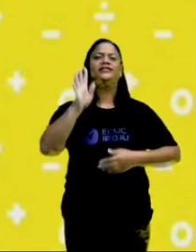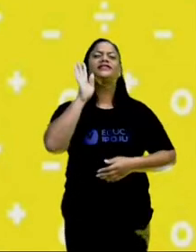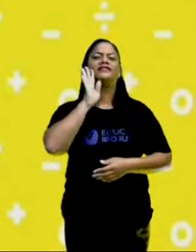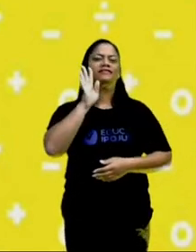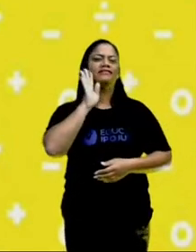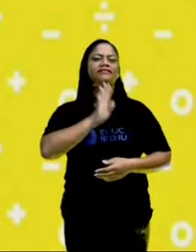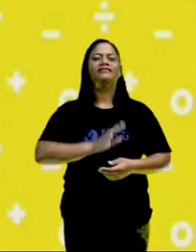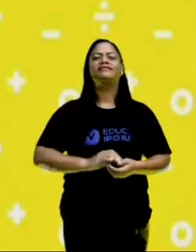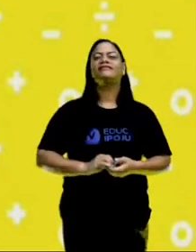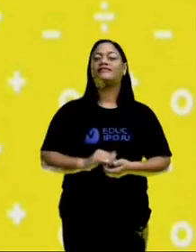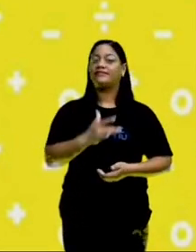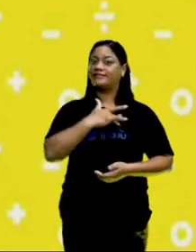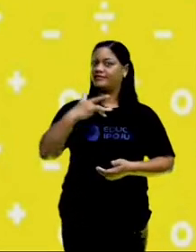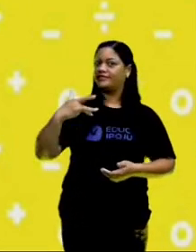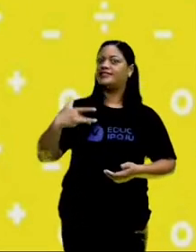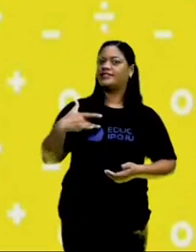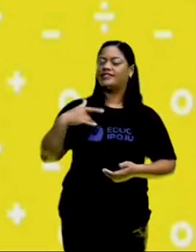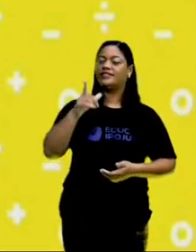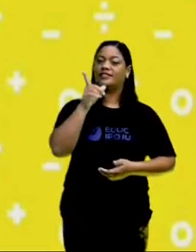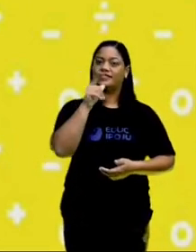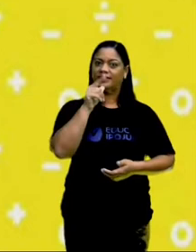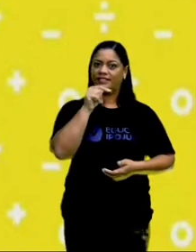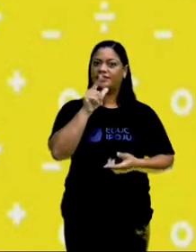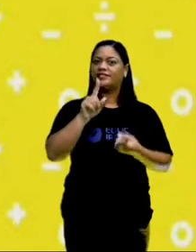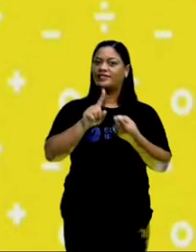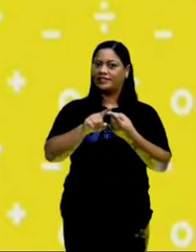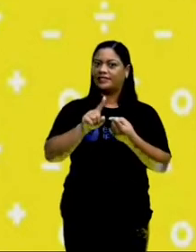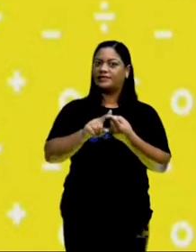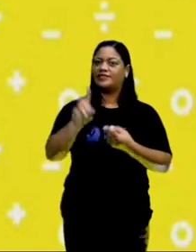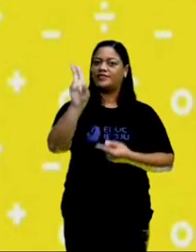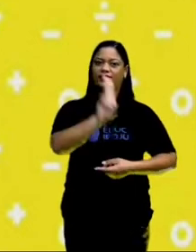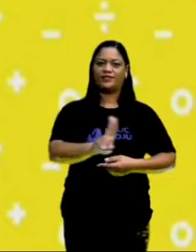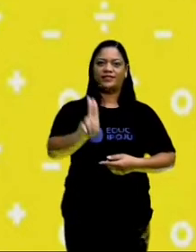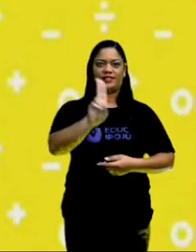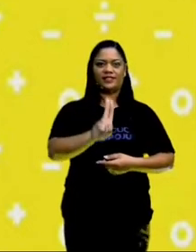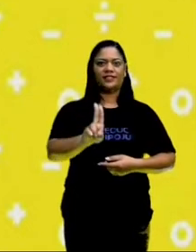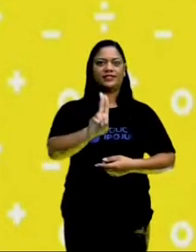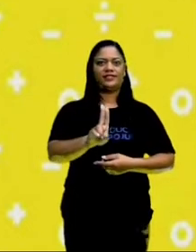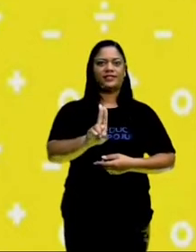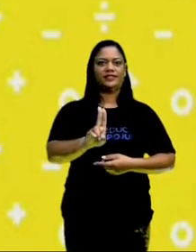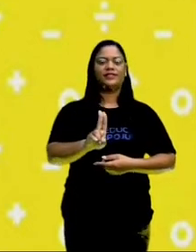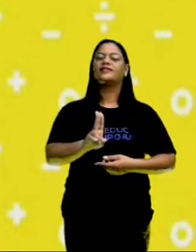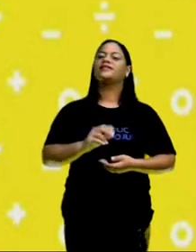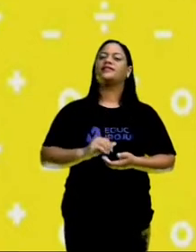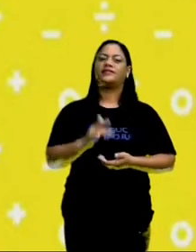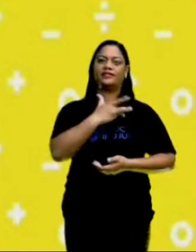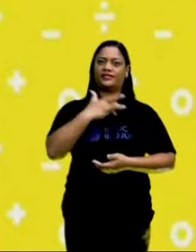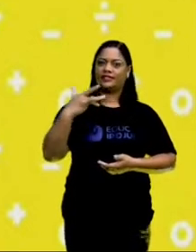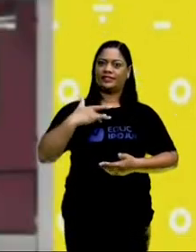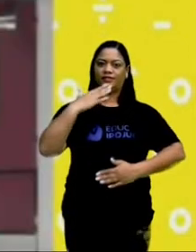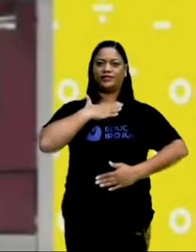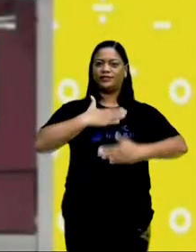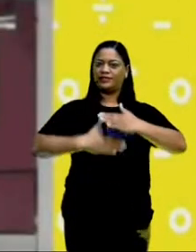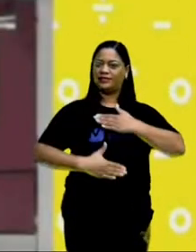bem nutrido. Então, a água também serve para nutrir o nosso